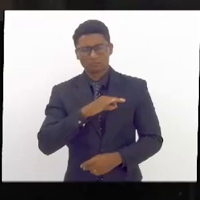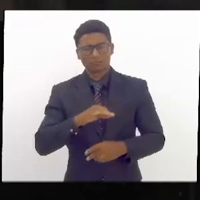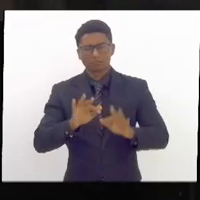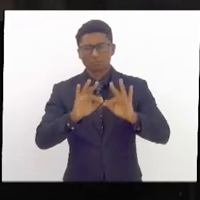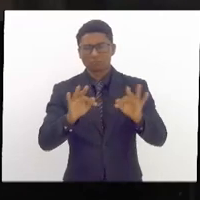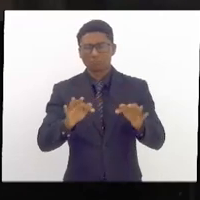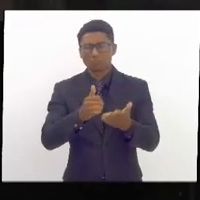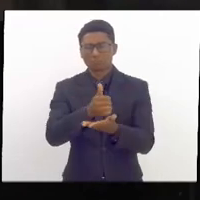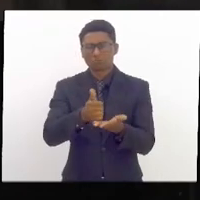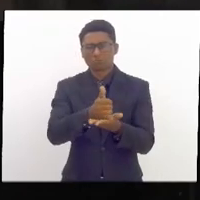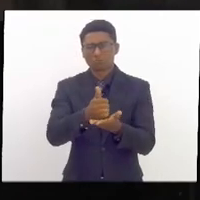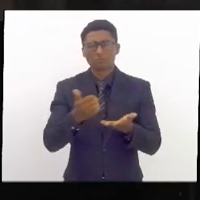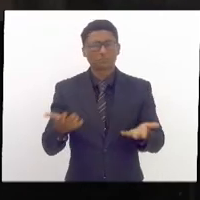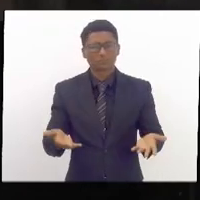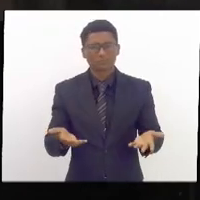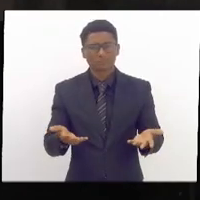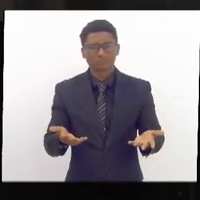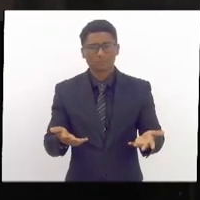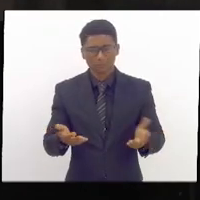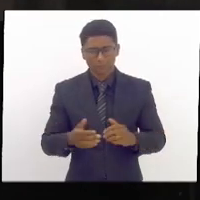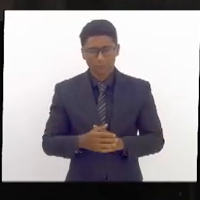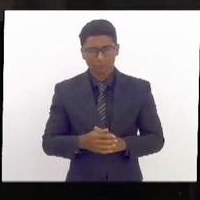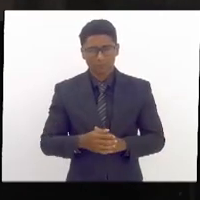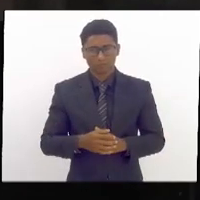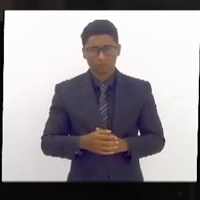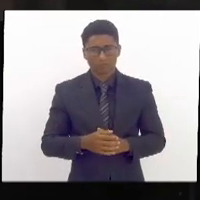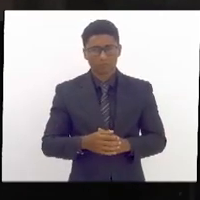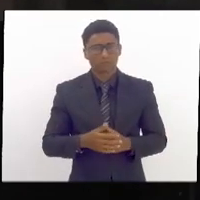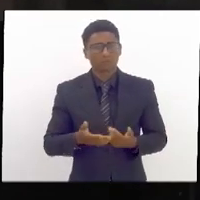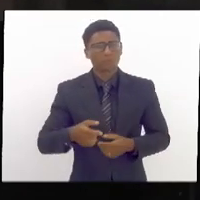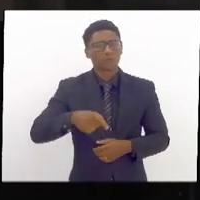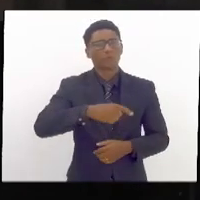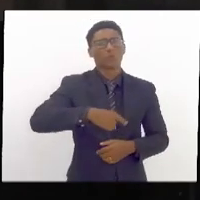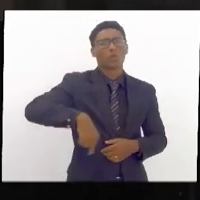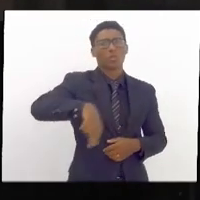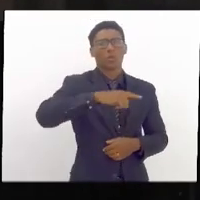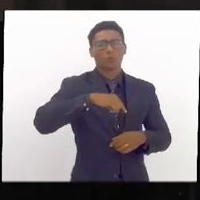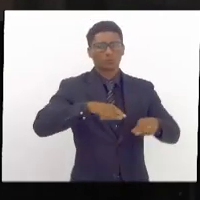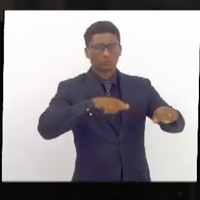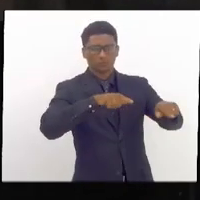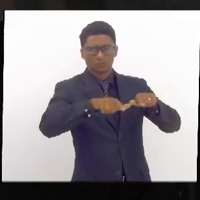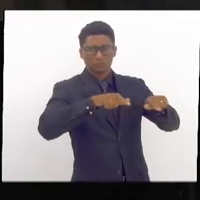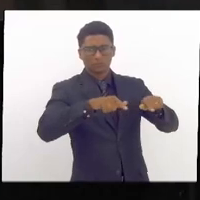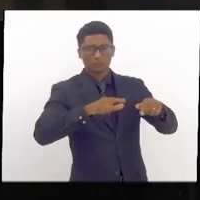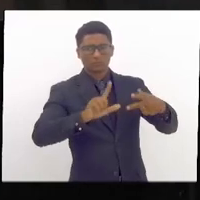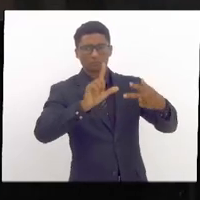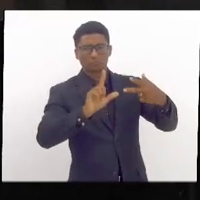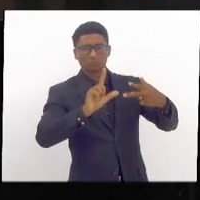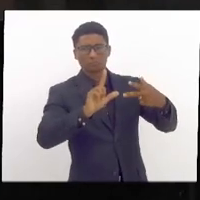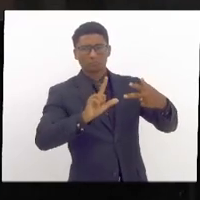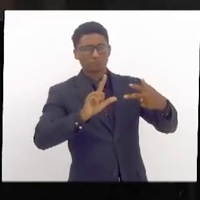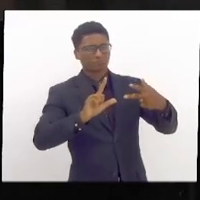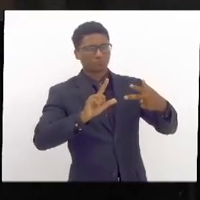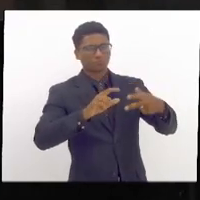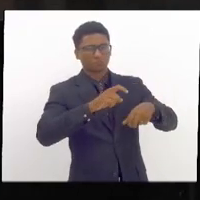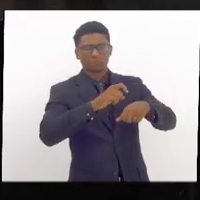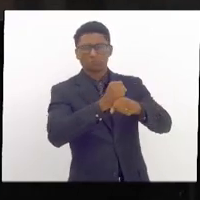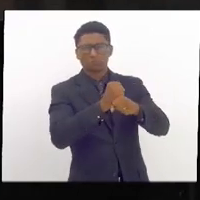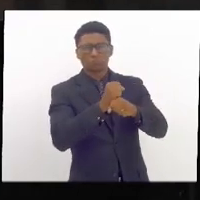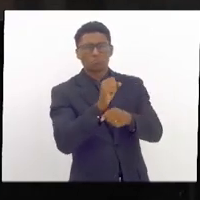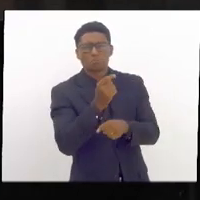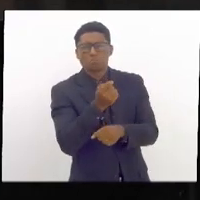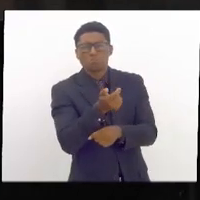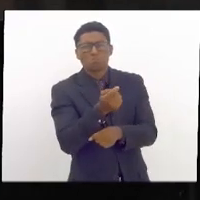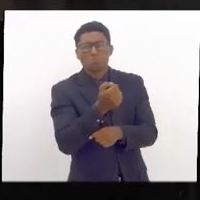nós devemos, né, pouco tempo de trabalho no legislativo ser aposentado